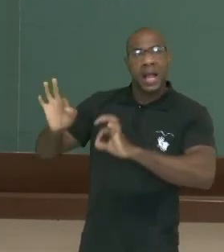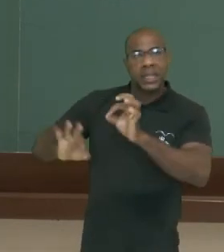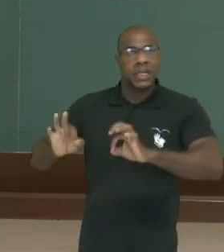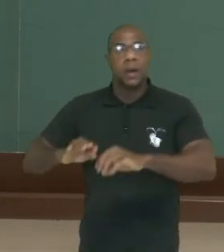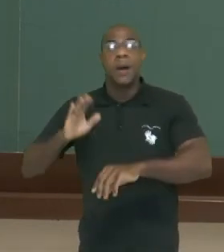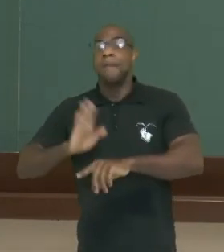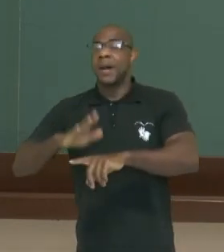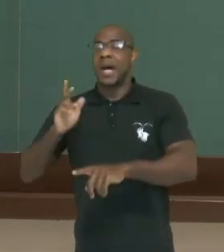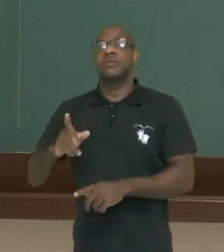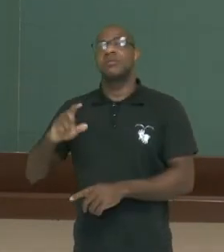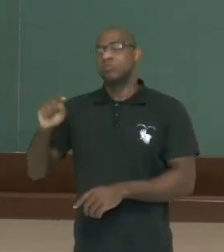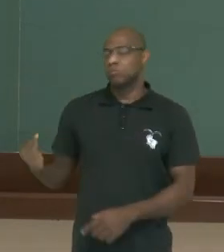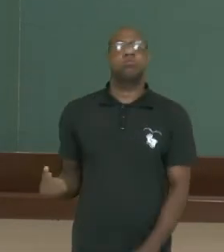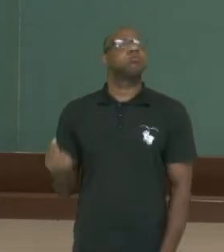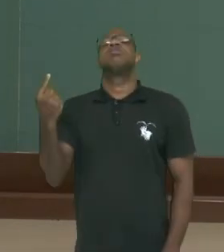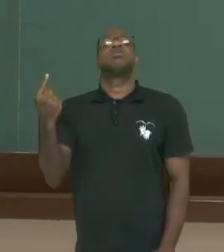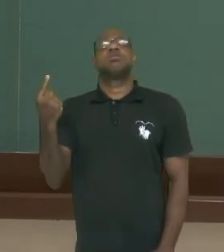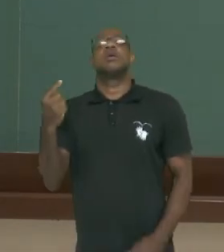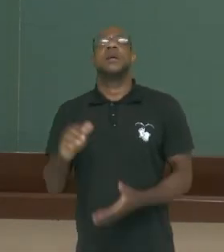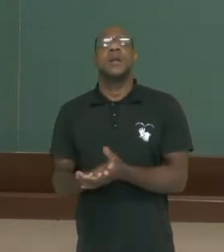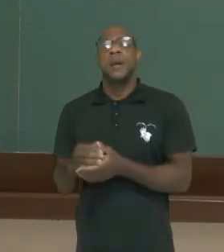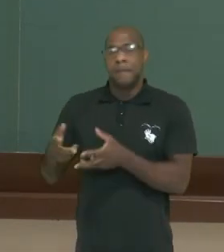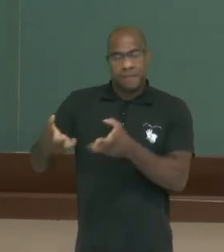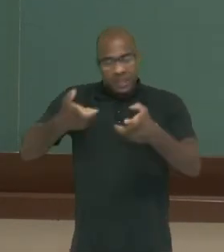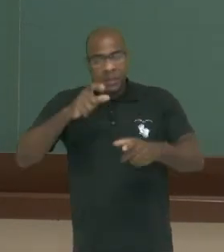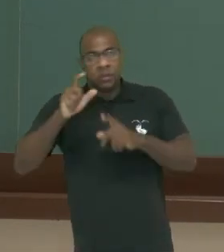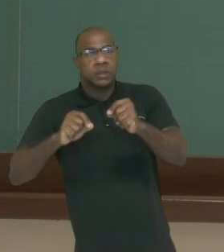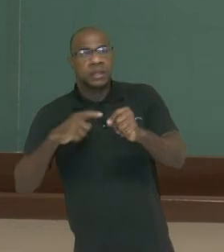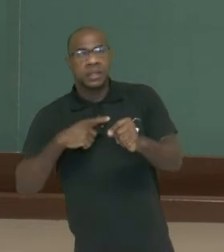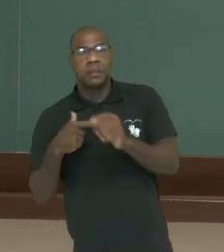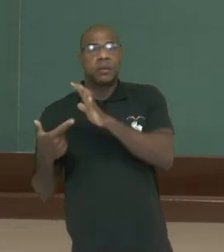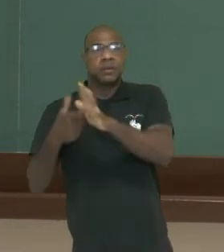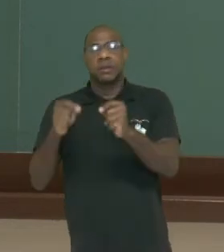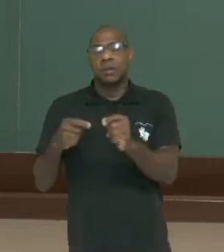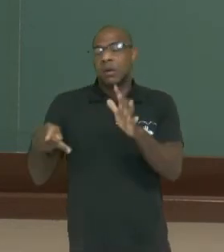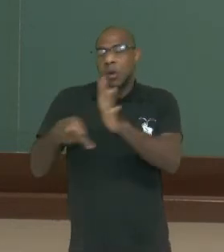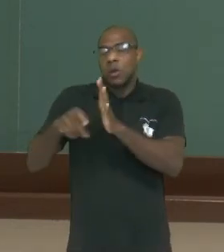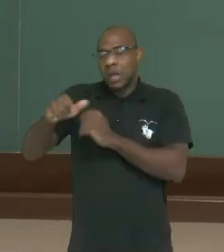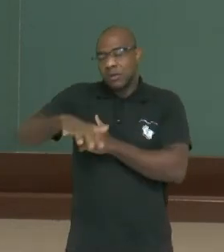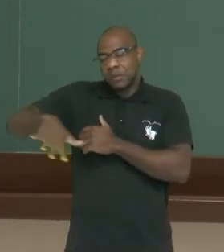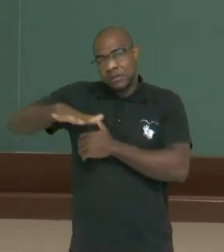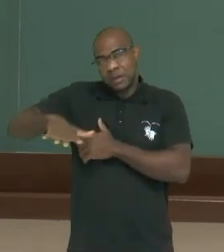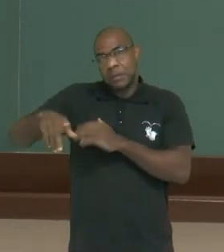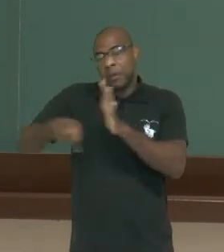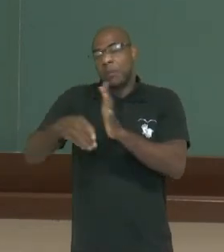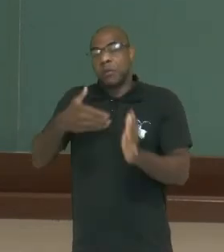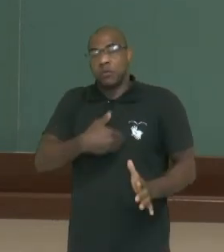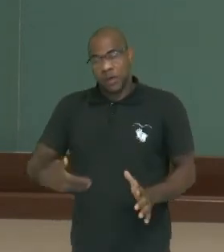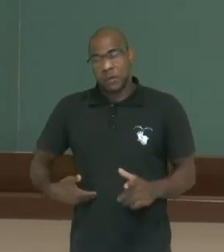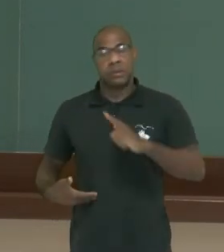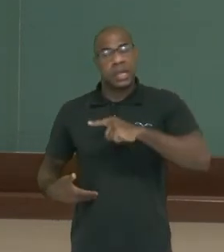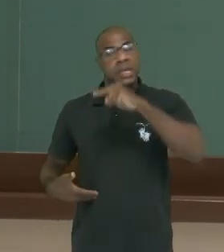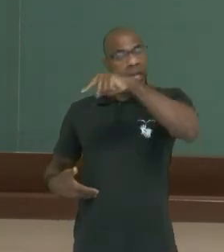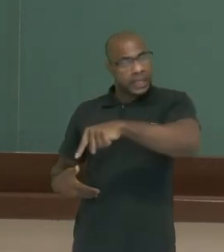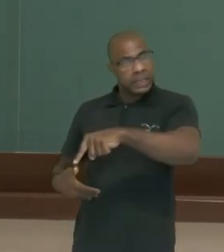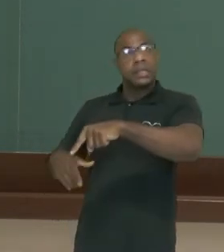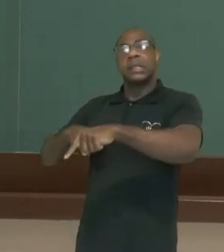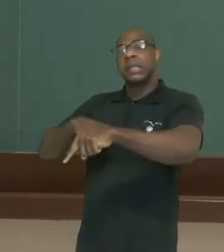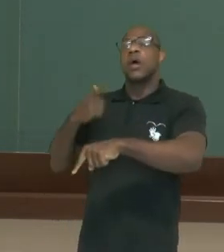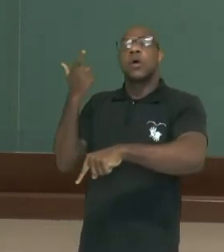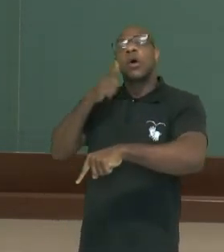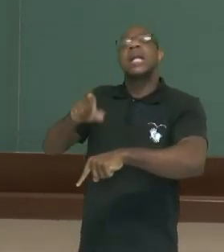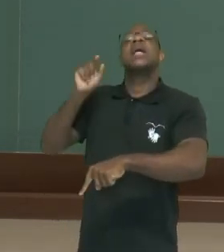mais autônoma, identificando através dessa região especial seu próprio governo e consegue